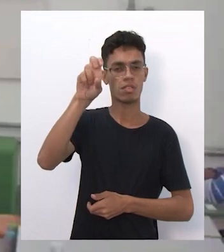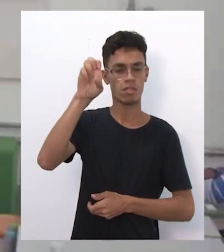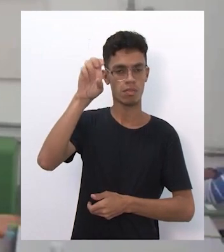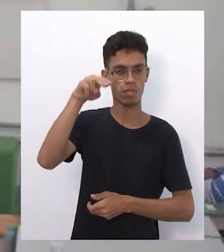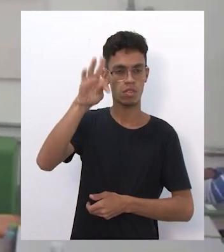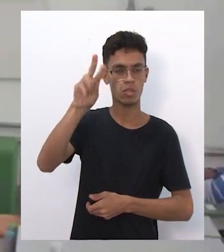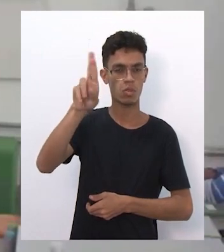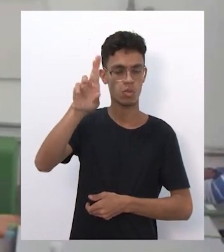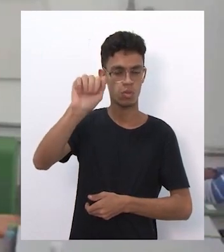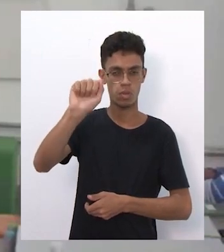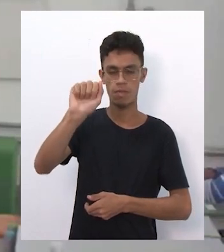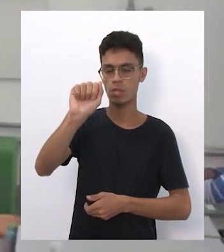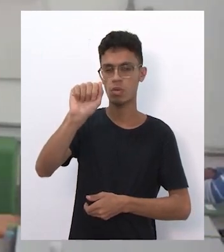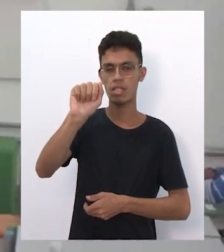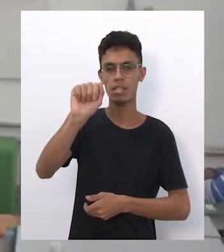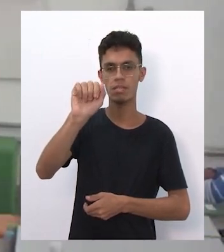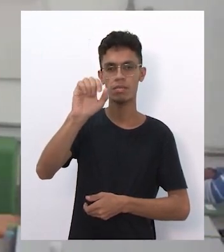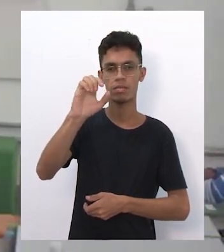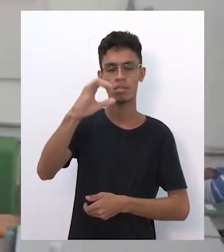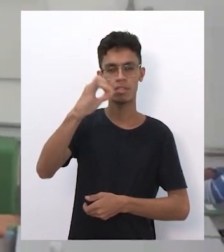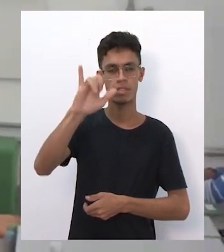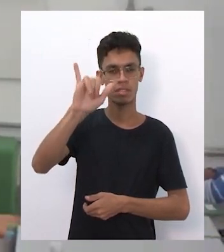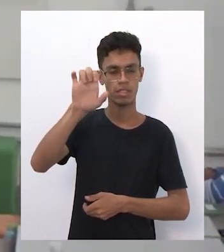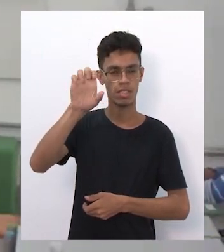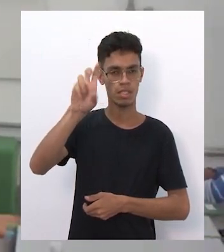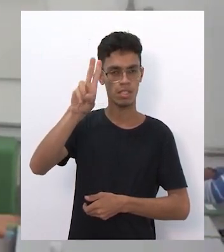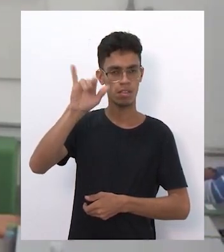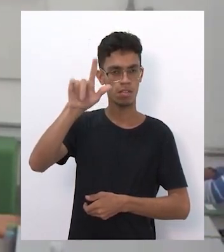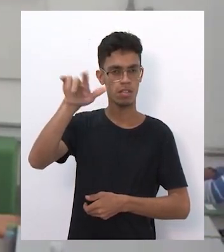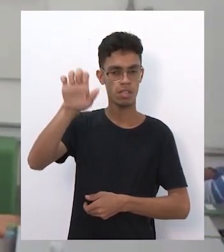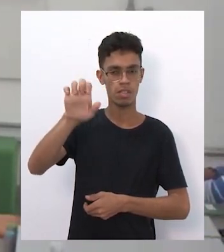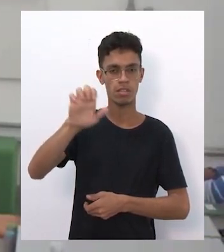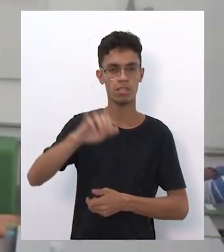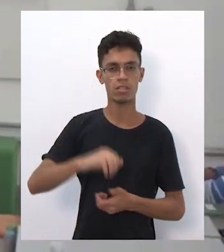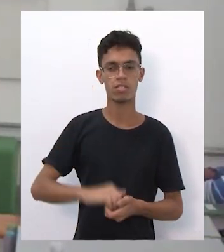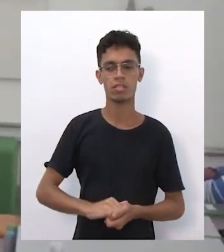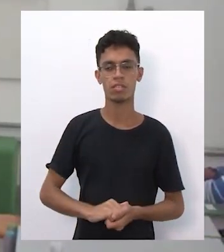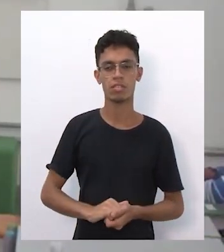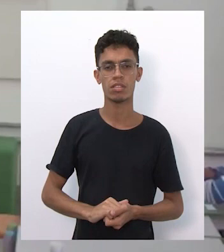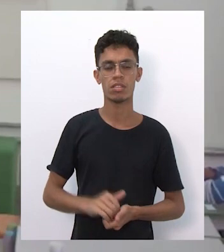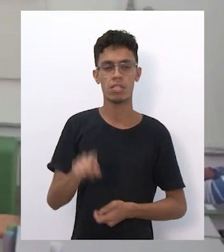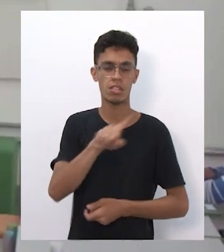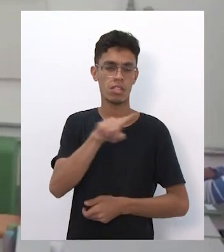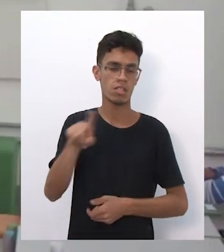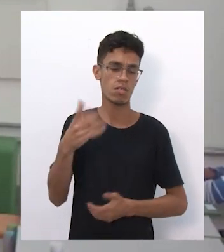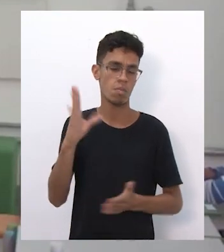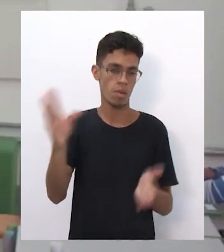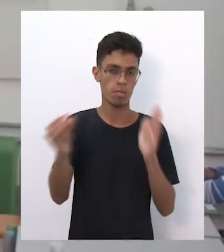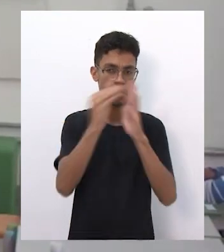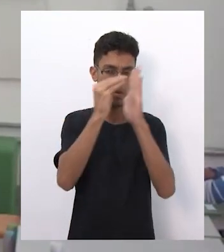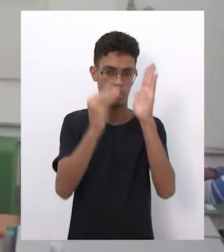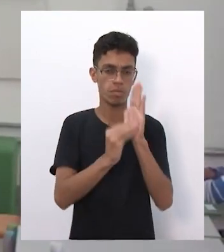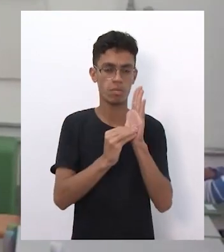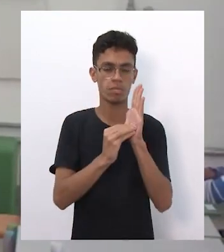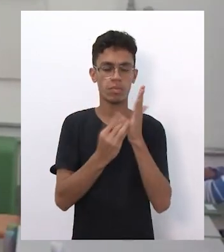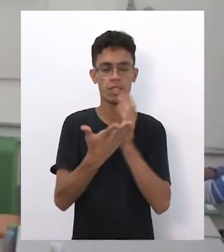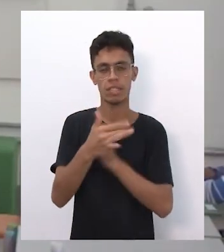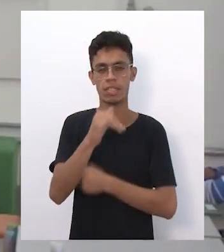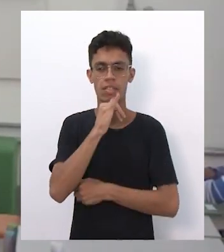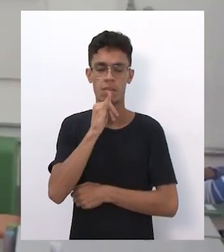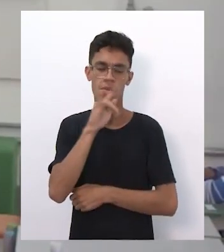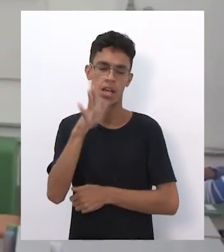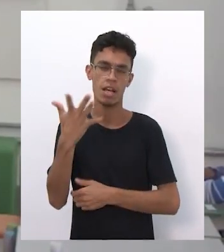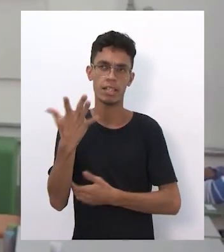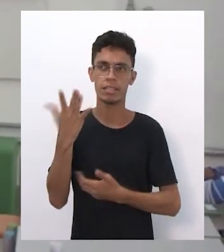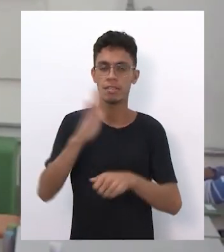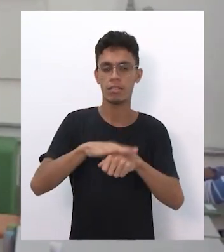CIEBP, e aí você vai se deparar com esse jogo que nós criamos aqui, e vocês podem remixar. Vocês podem, por exemplo, eu quero